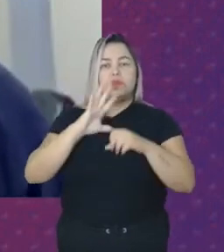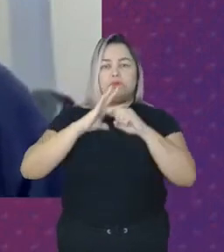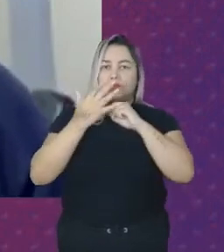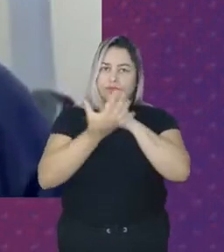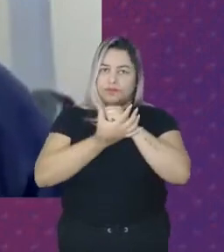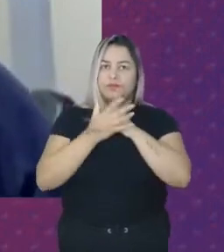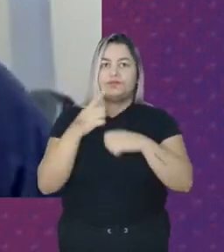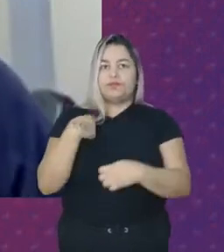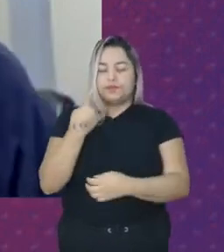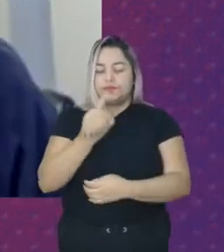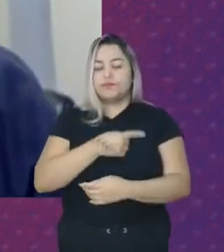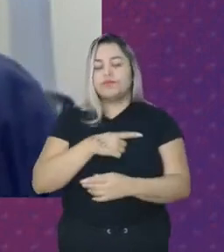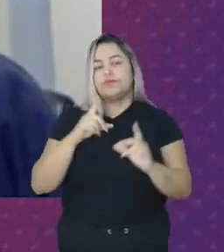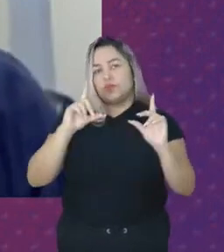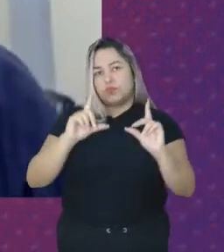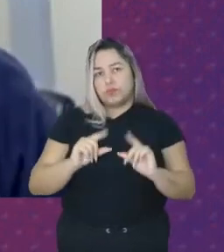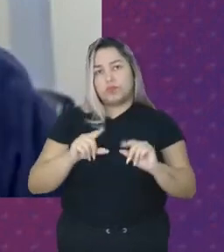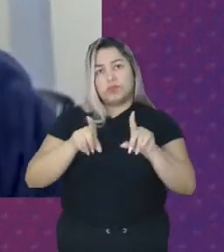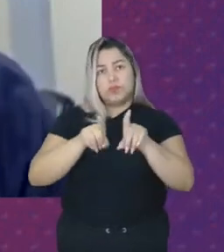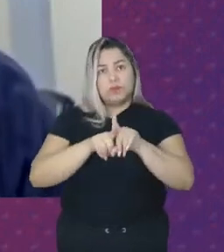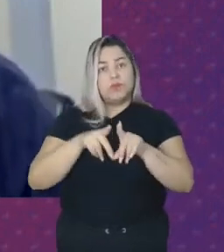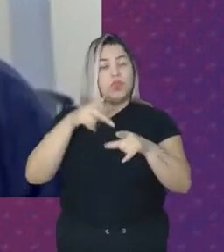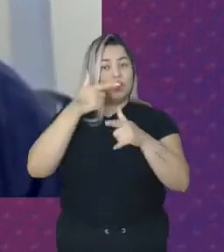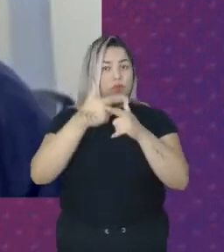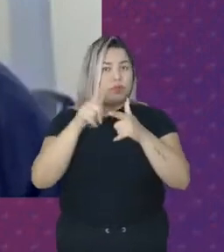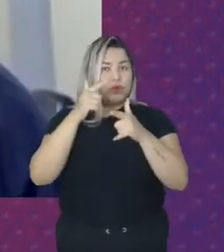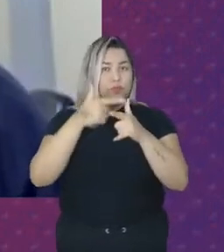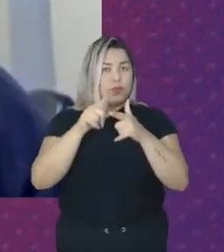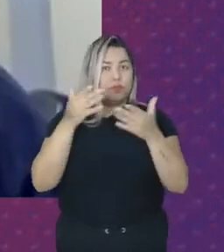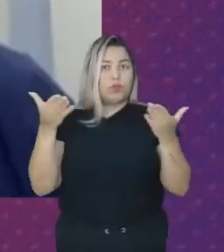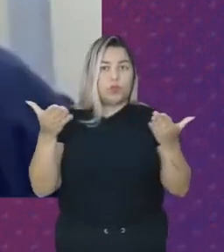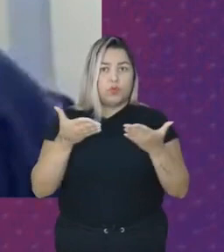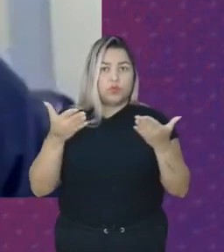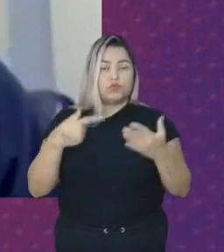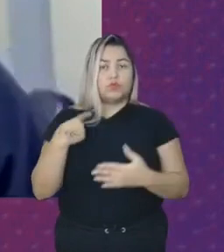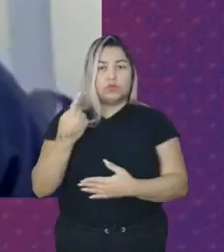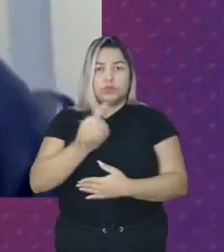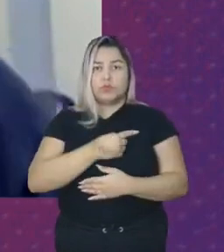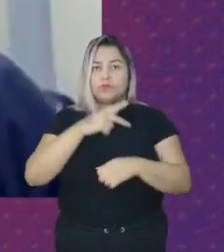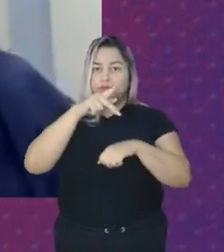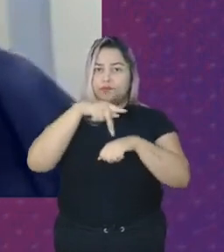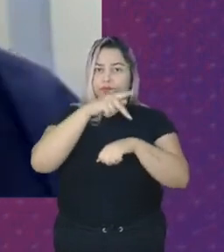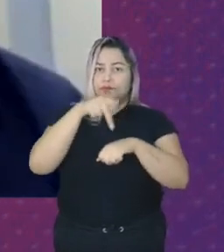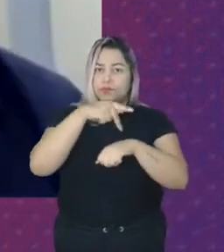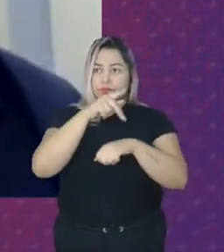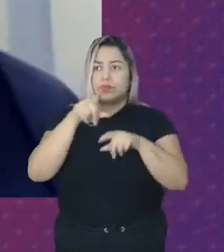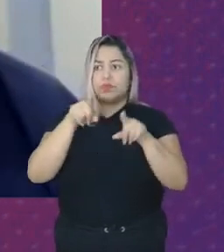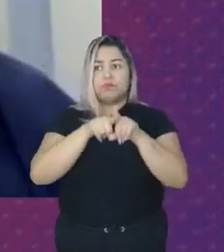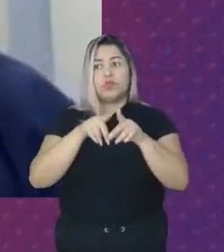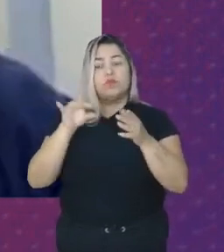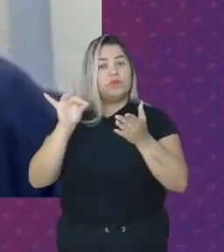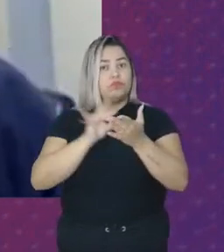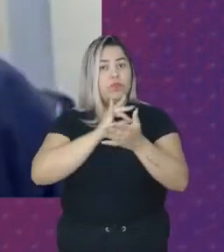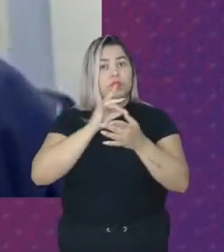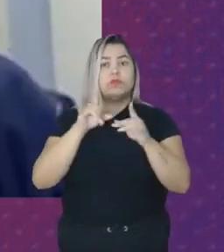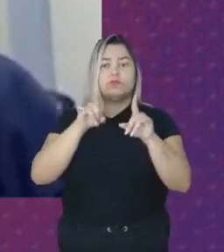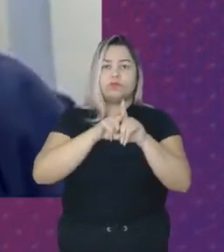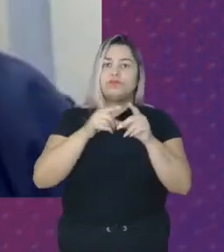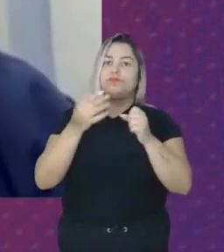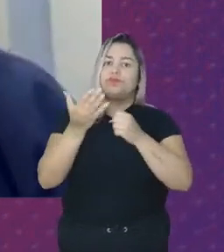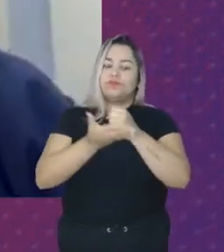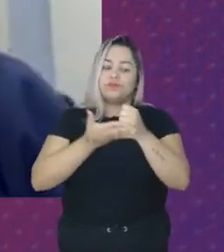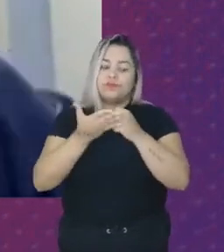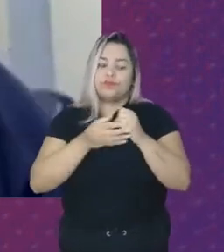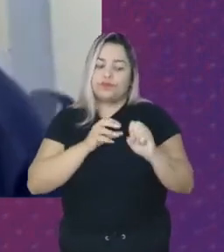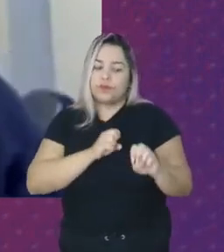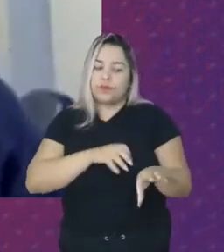nós diminuímos muito, e esse é um problema hoje no nosso país. Caiu o número de matrículas na educação básica. Então, quando a